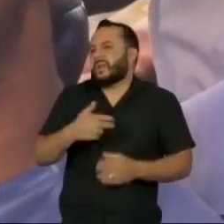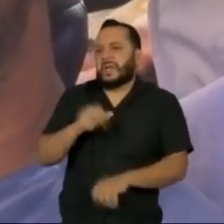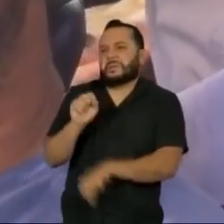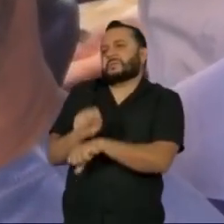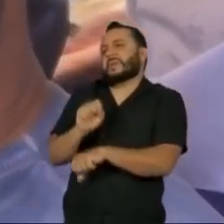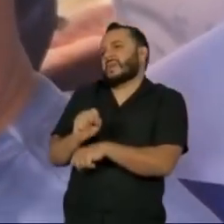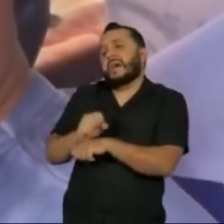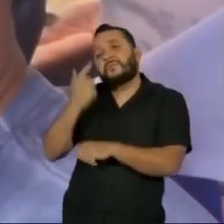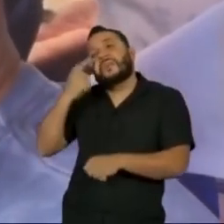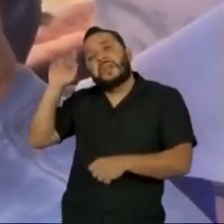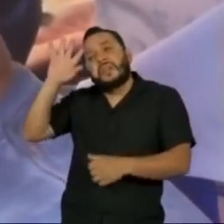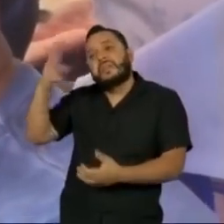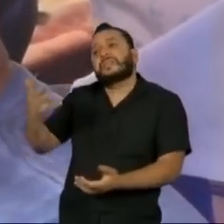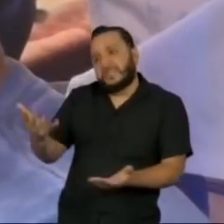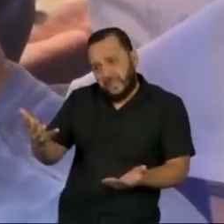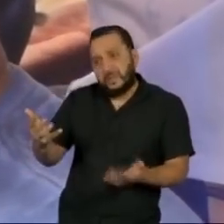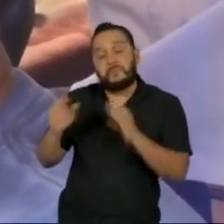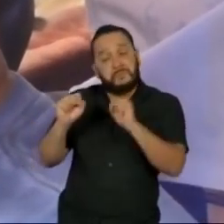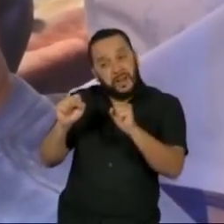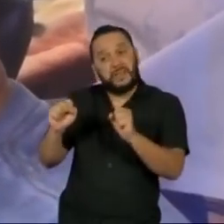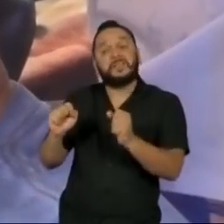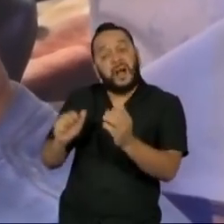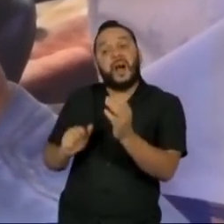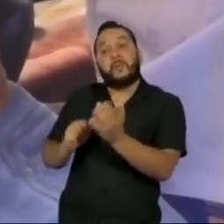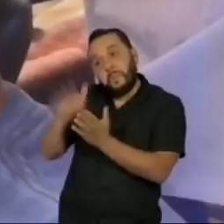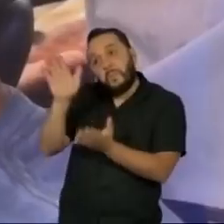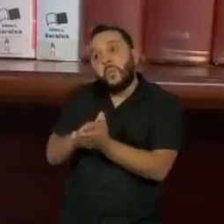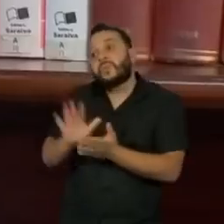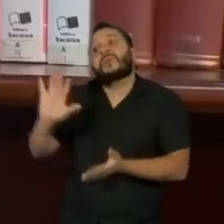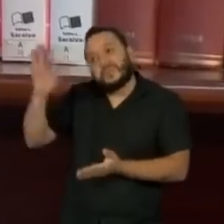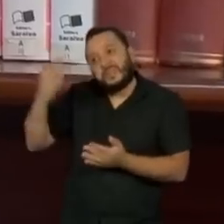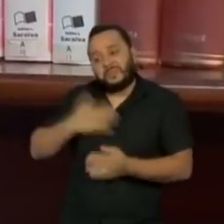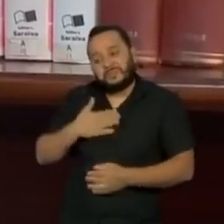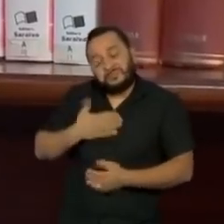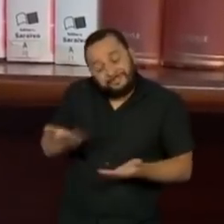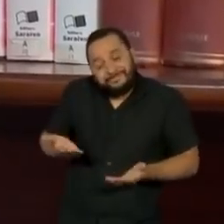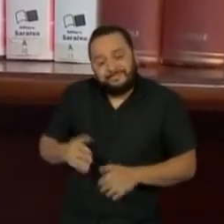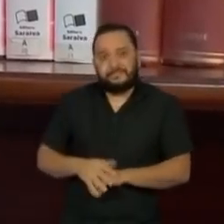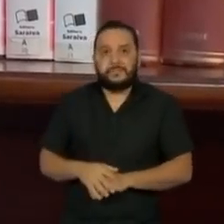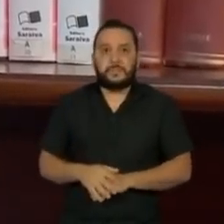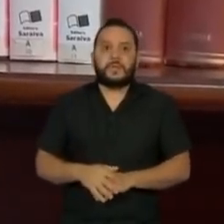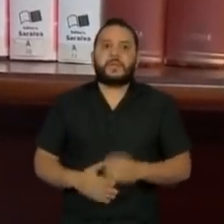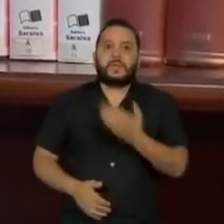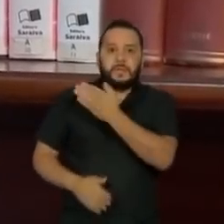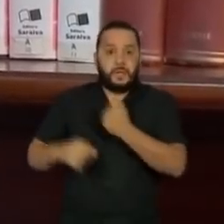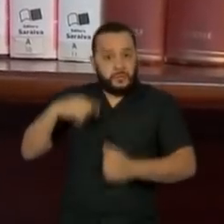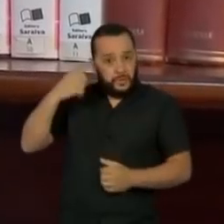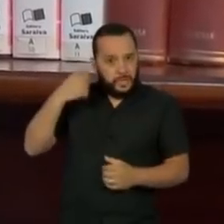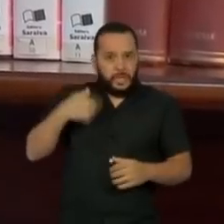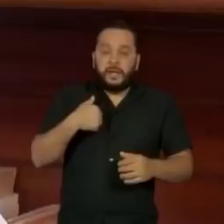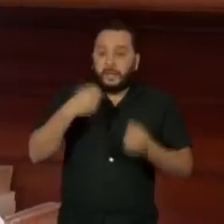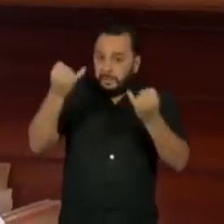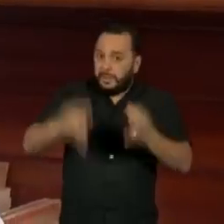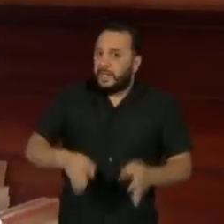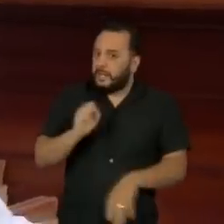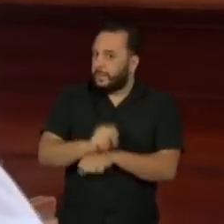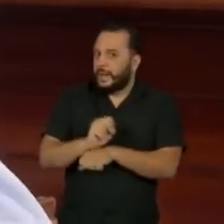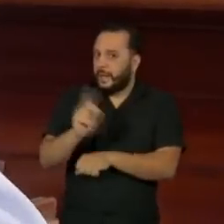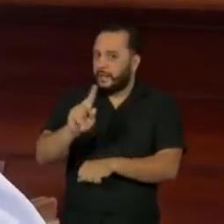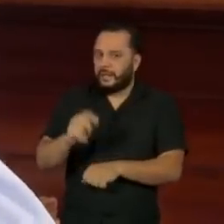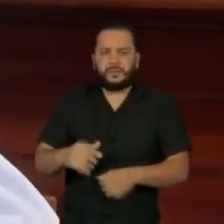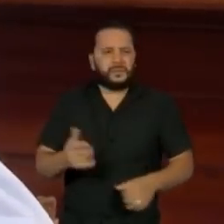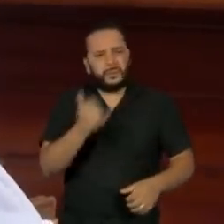pagar, eu vou esperar. E aí eu corro o risco de o carro ser apreendido, ou sei lá, né? Para este advogado, é melhor não esperar. Não tem